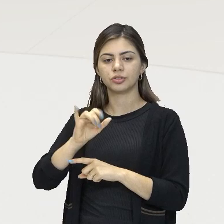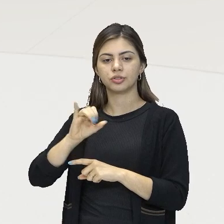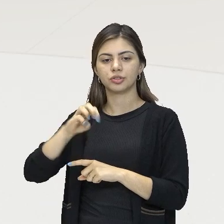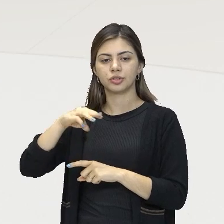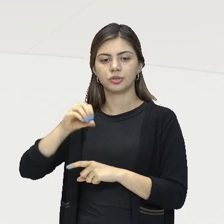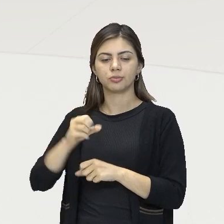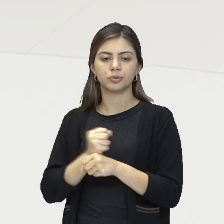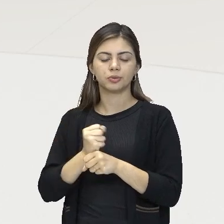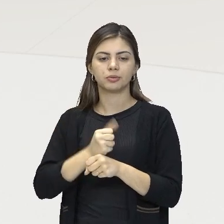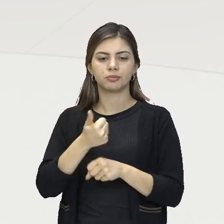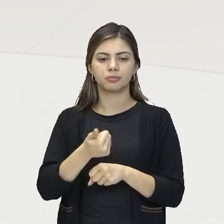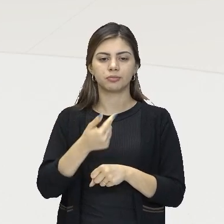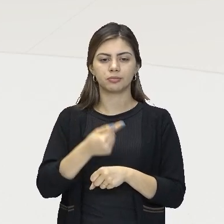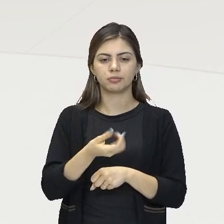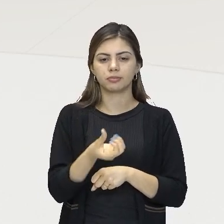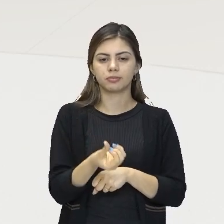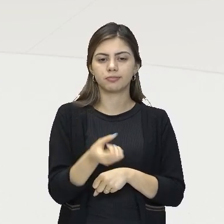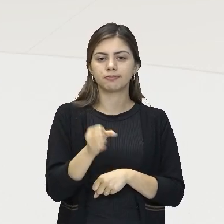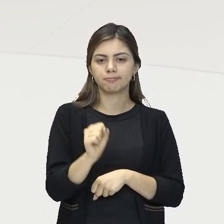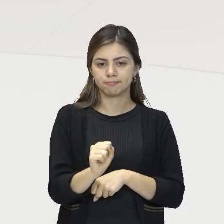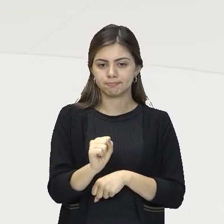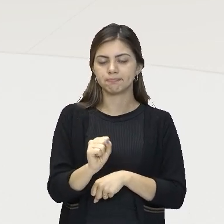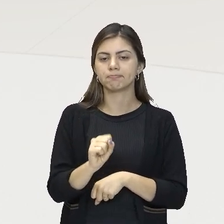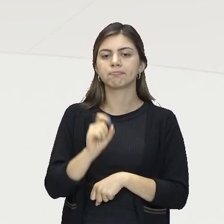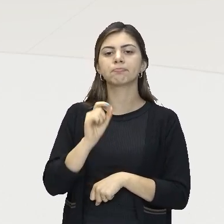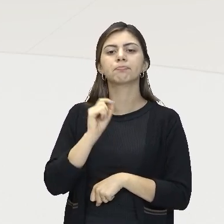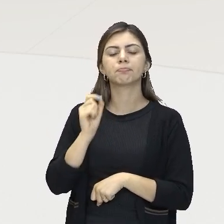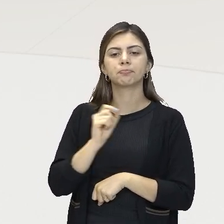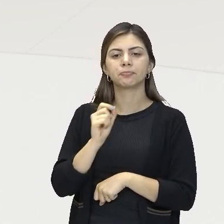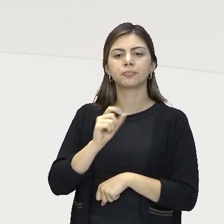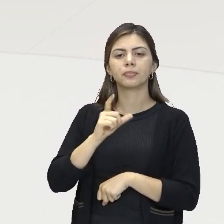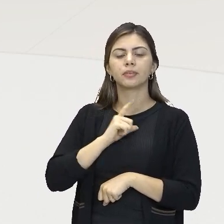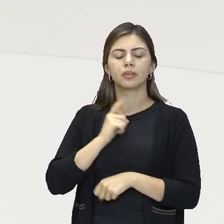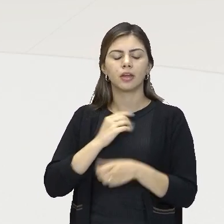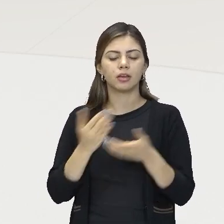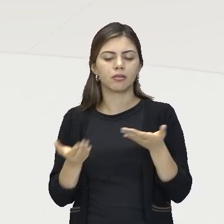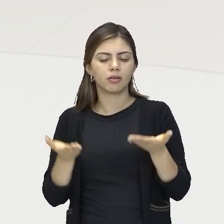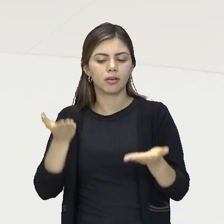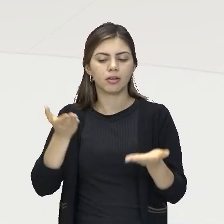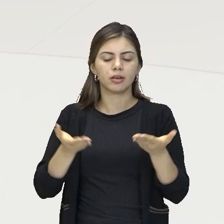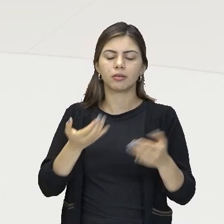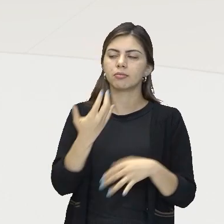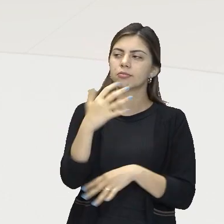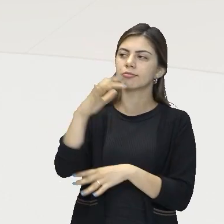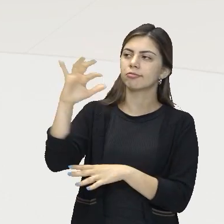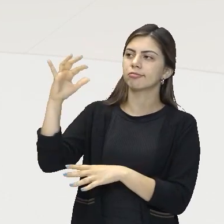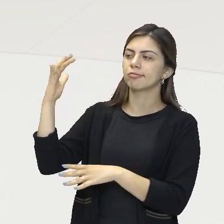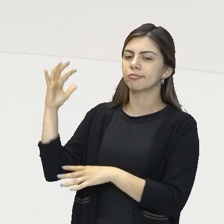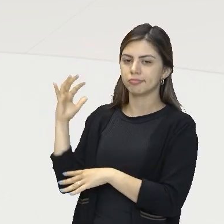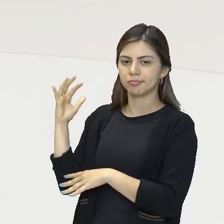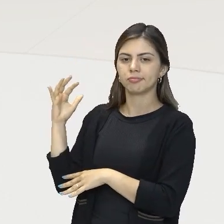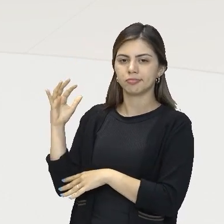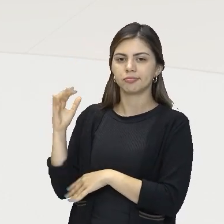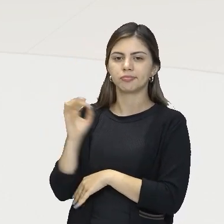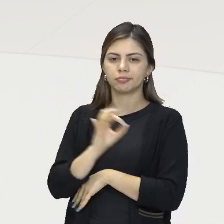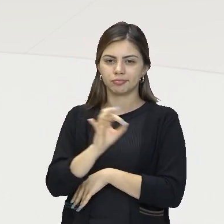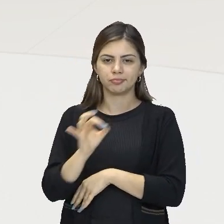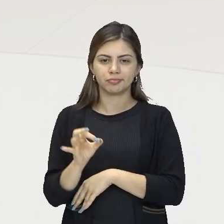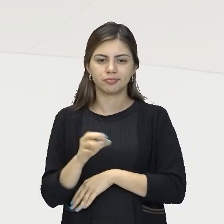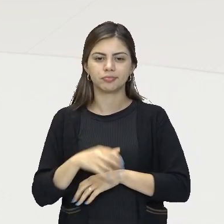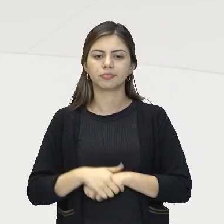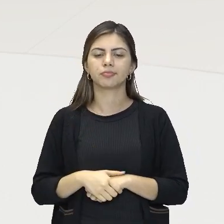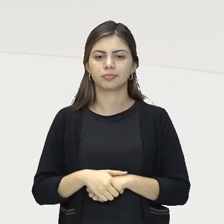Arcadismo, 1768, e ele traz o quê? Equilíbrio, natureza, um lado mais bucólico,